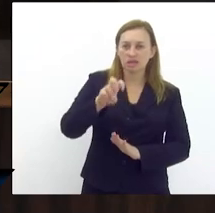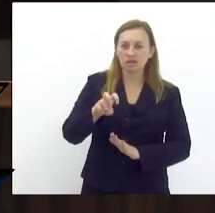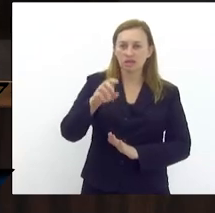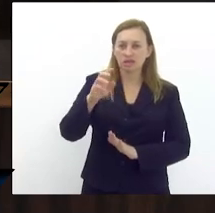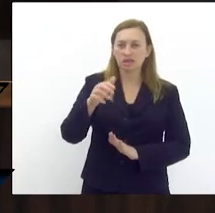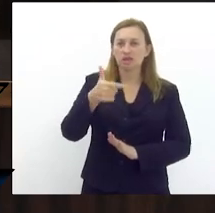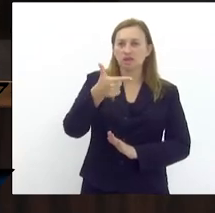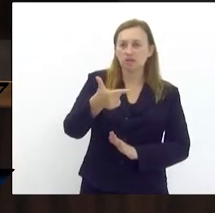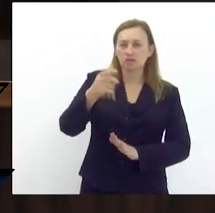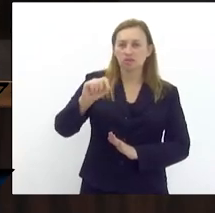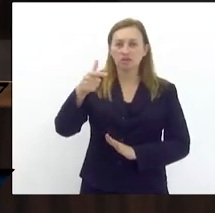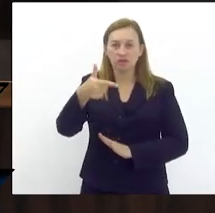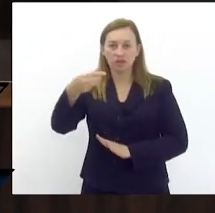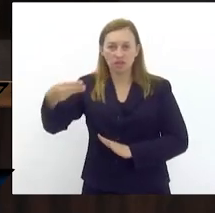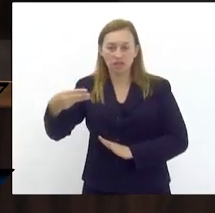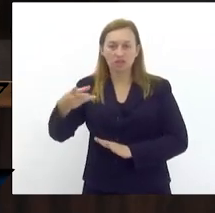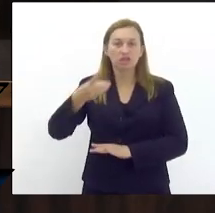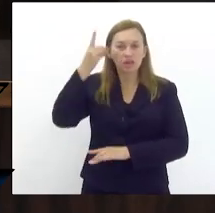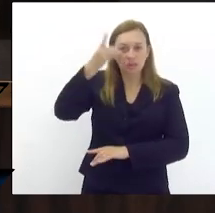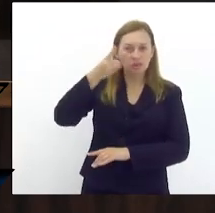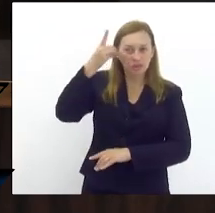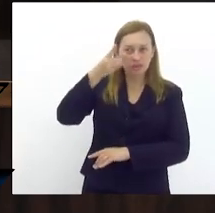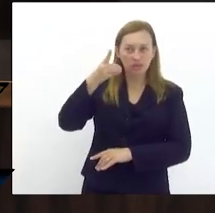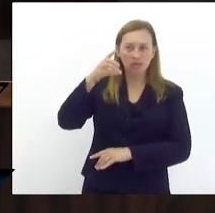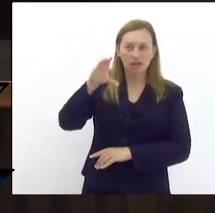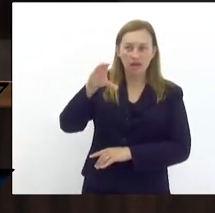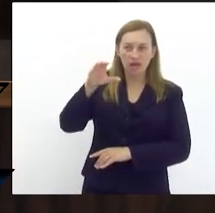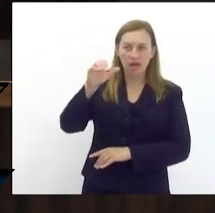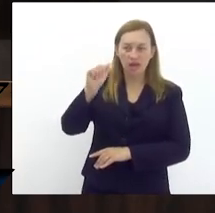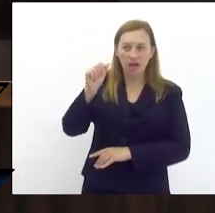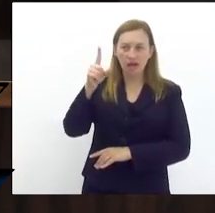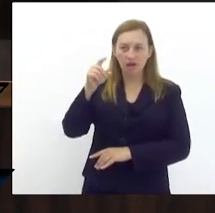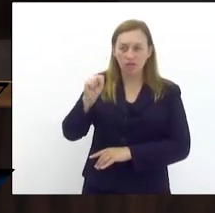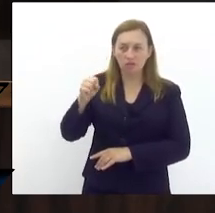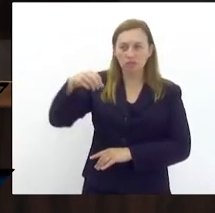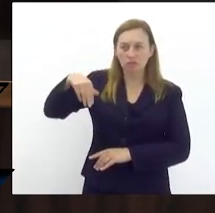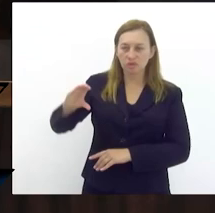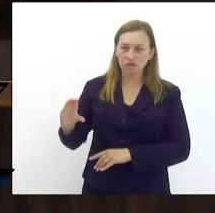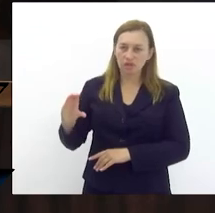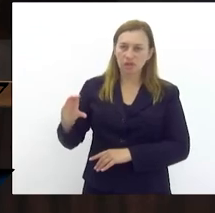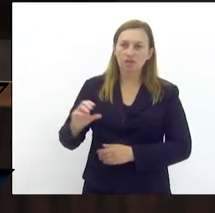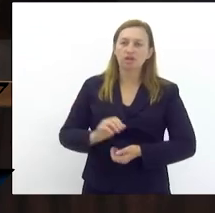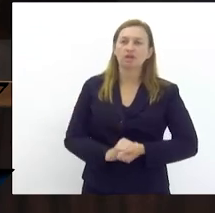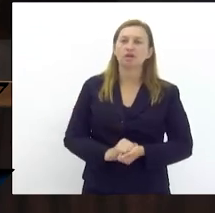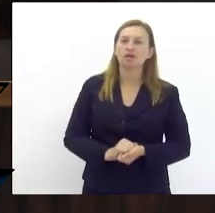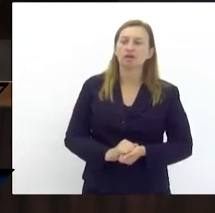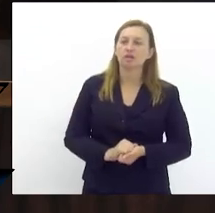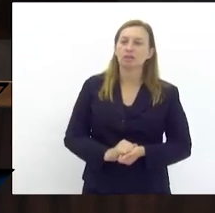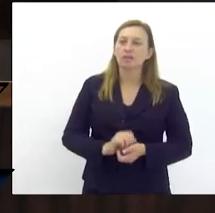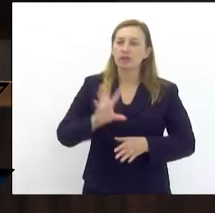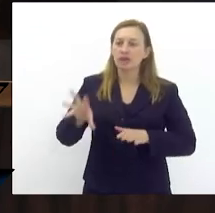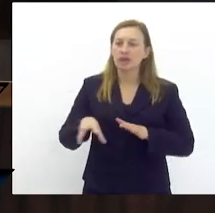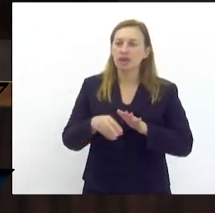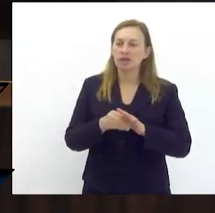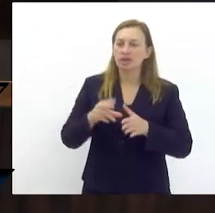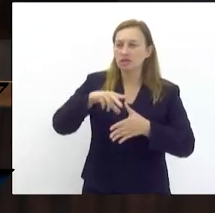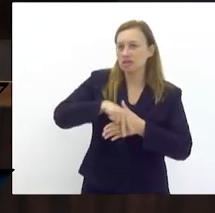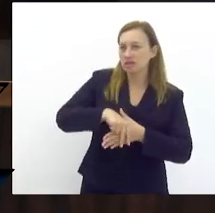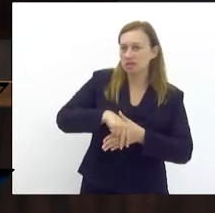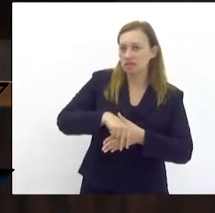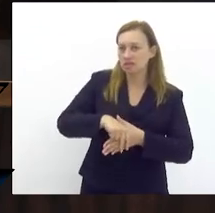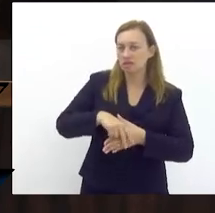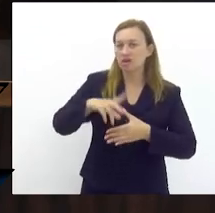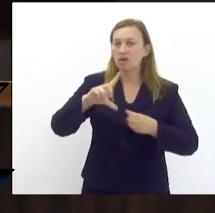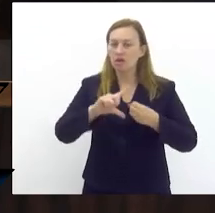75/2023 de autoria do deputado Carlos Mickey que acrescenta-se o inciso ao